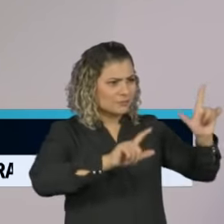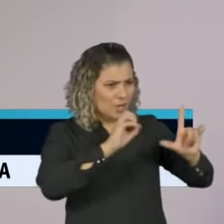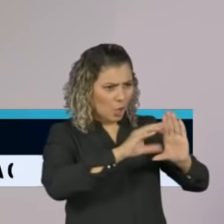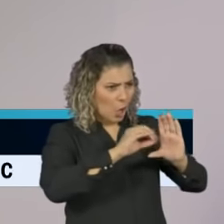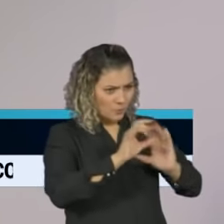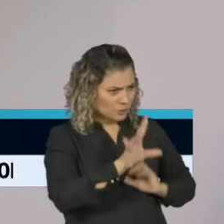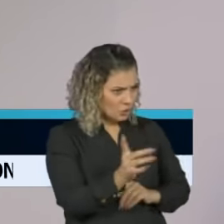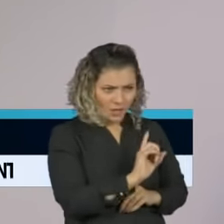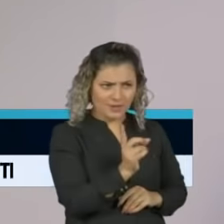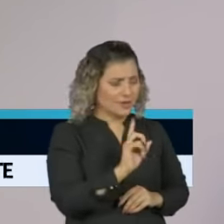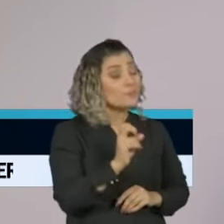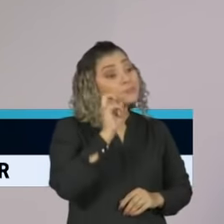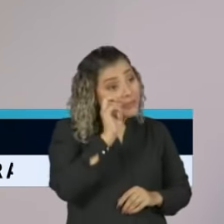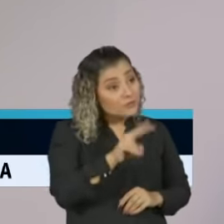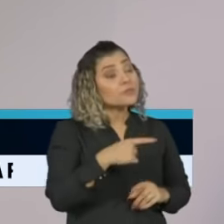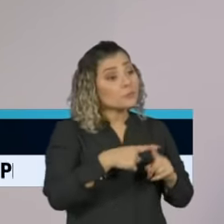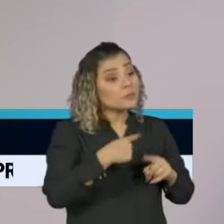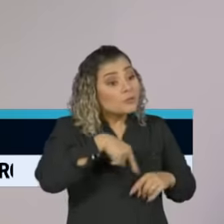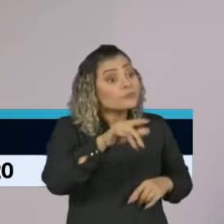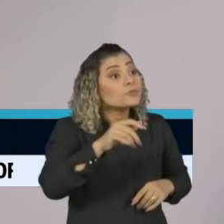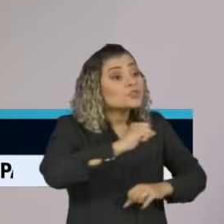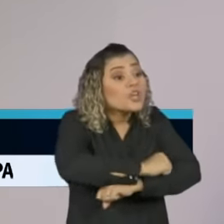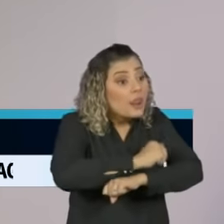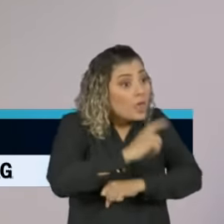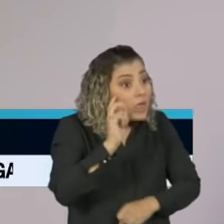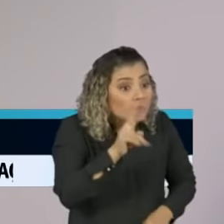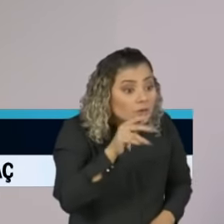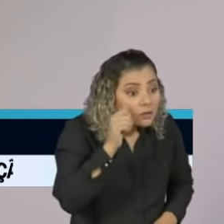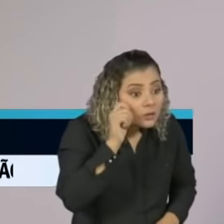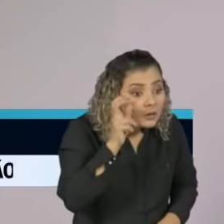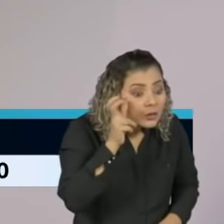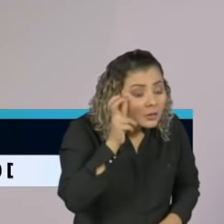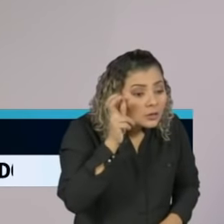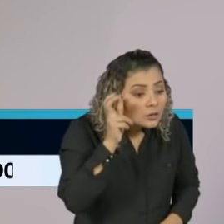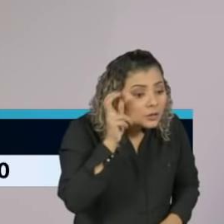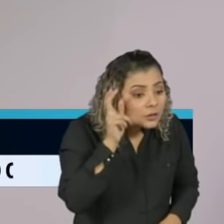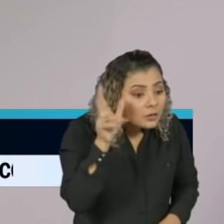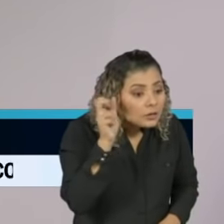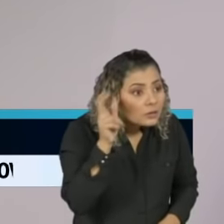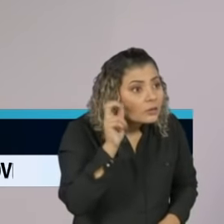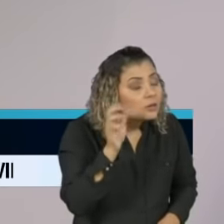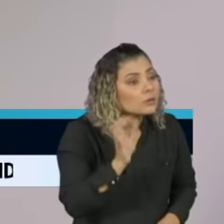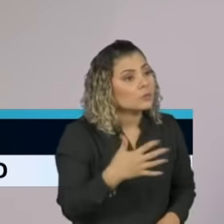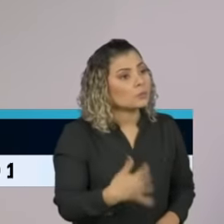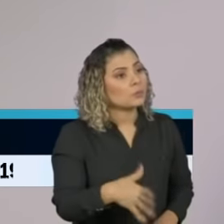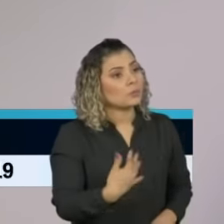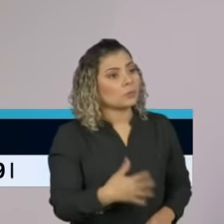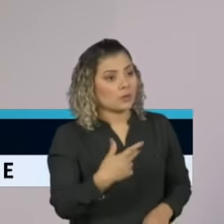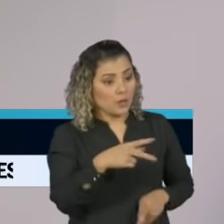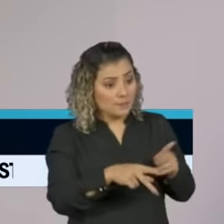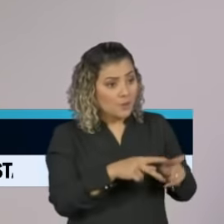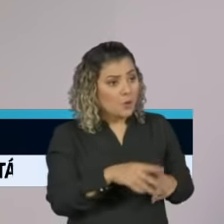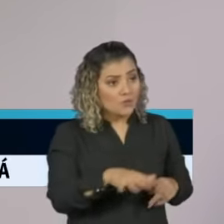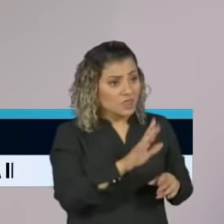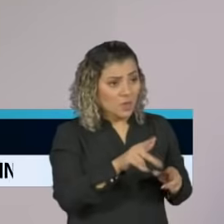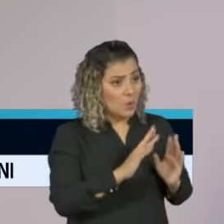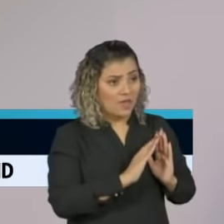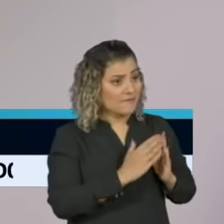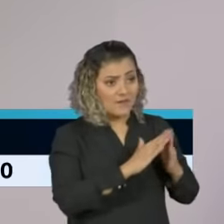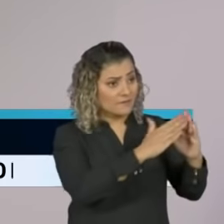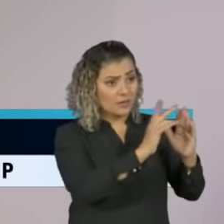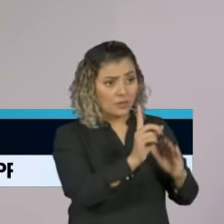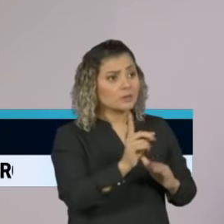na repercussão da Globo, eu vi porque eu fui à janela para ouvir, não é? E não era o setor lá popular, não era de favela que vinha essa manifestação,